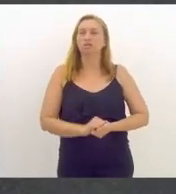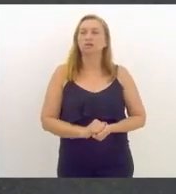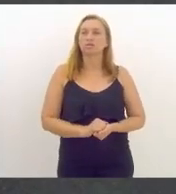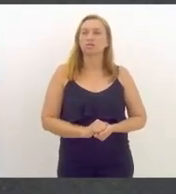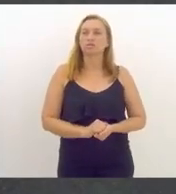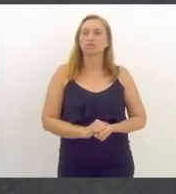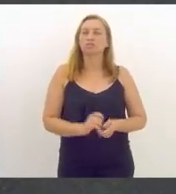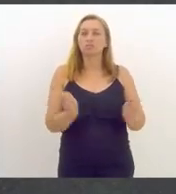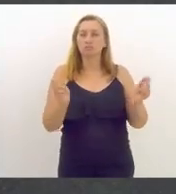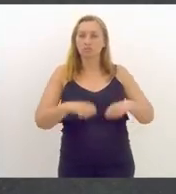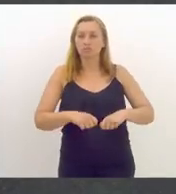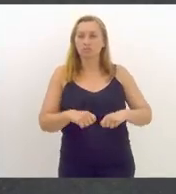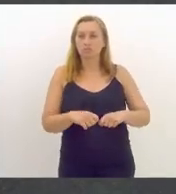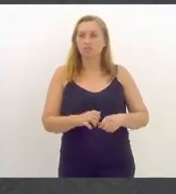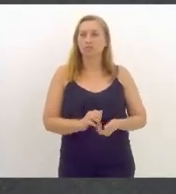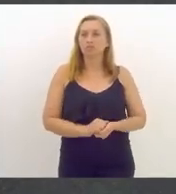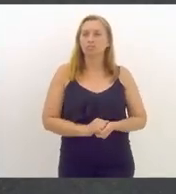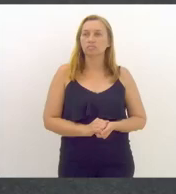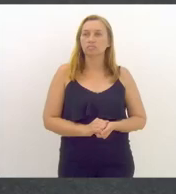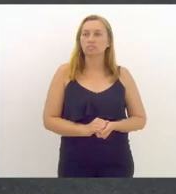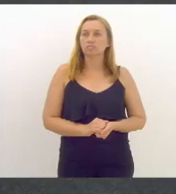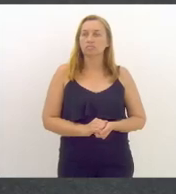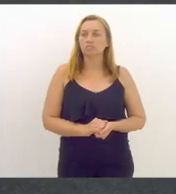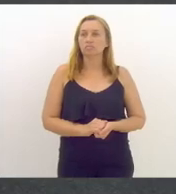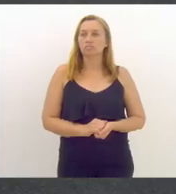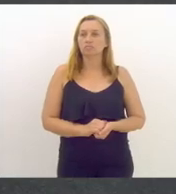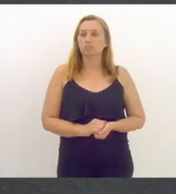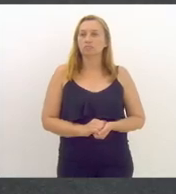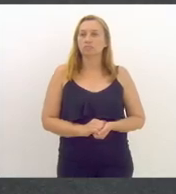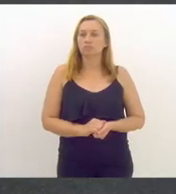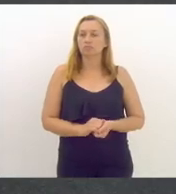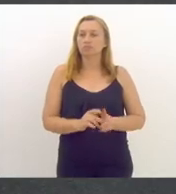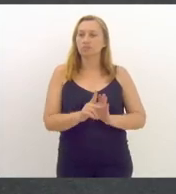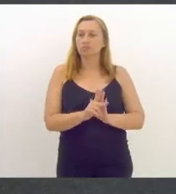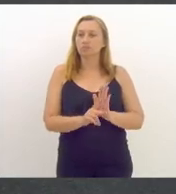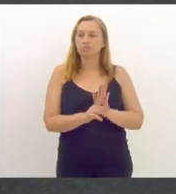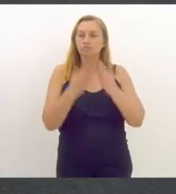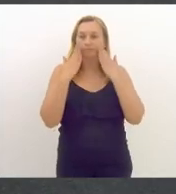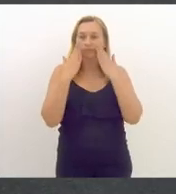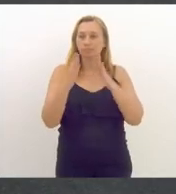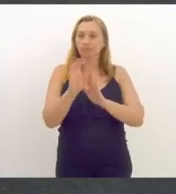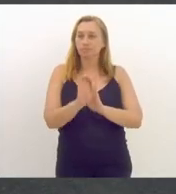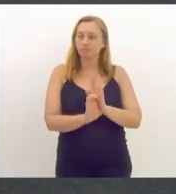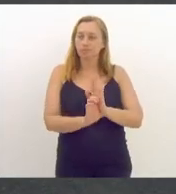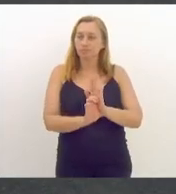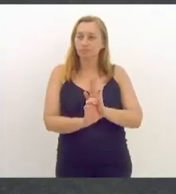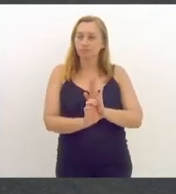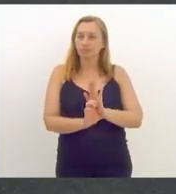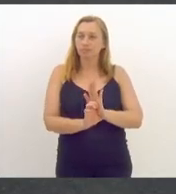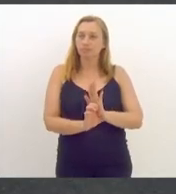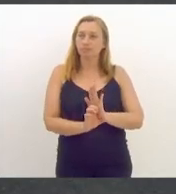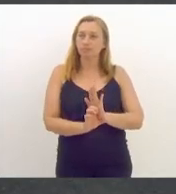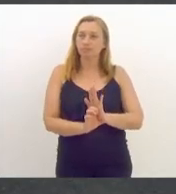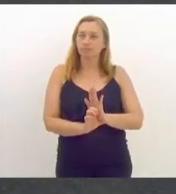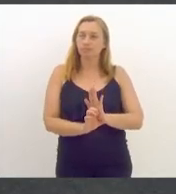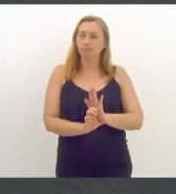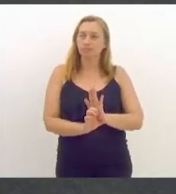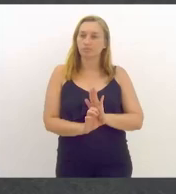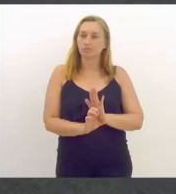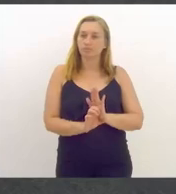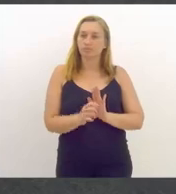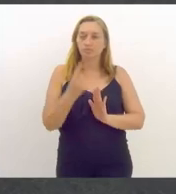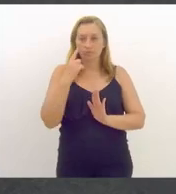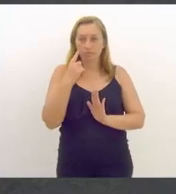a possibilidade de natamitação do projeto apresentar emendas e eventuais